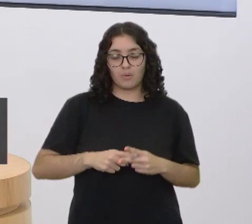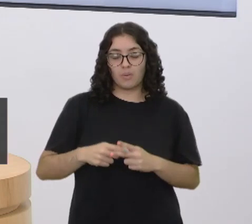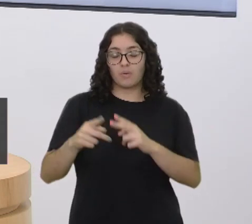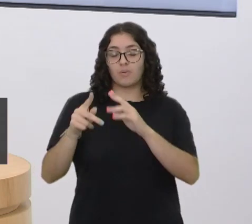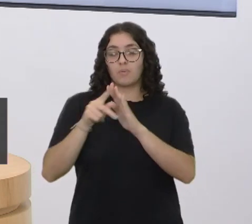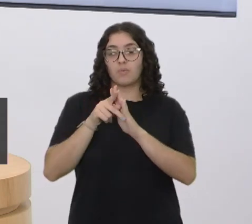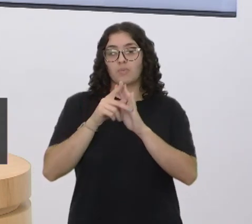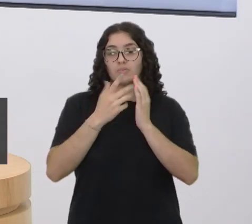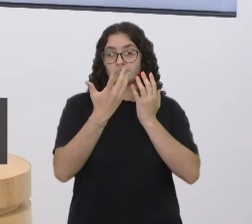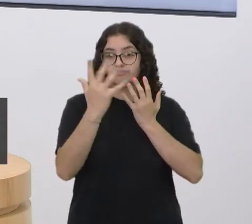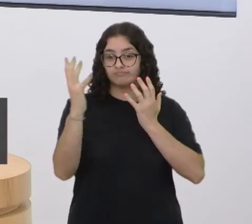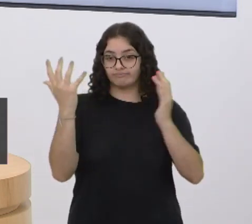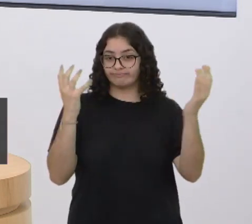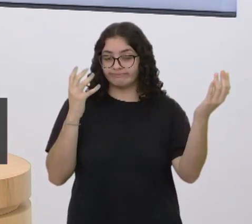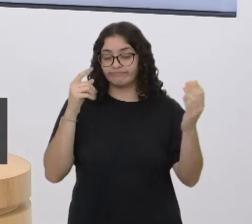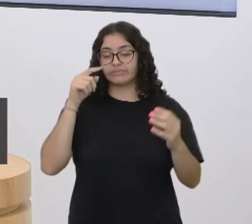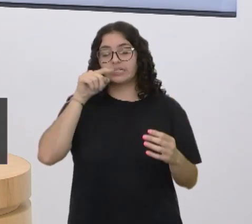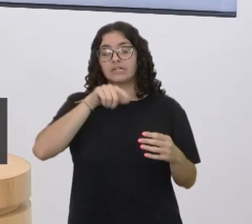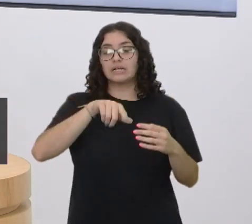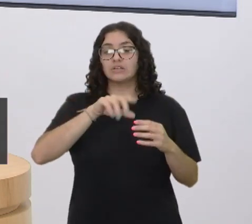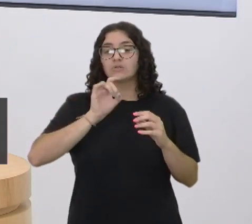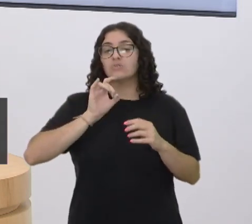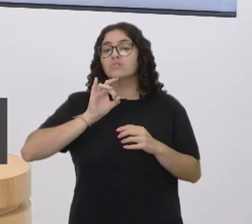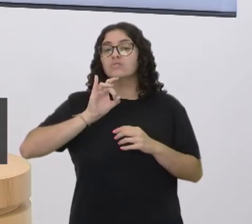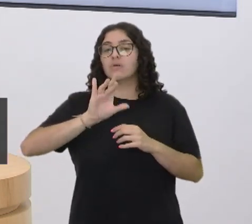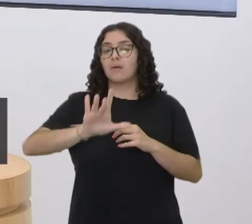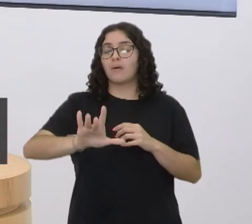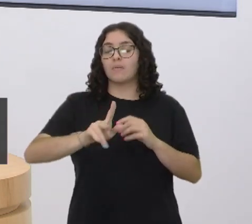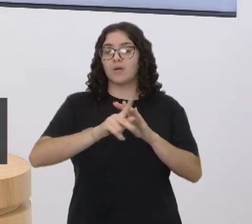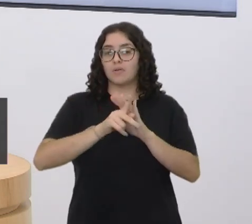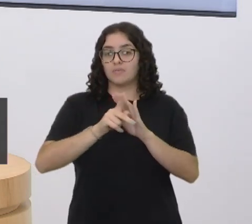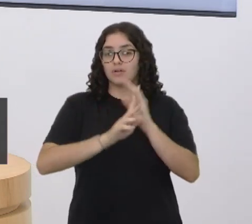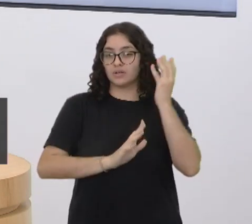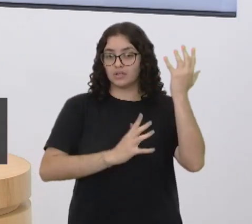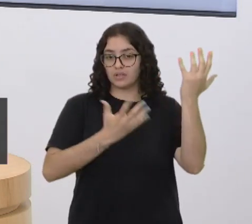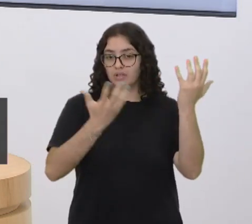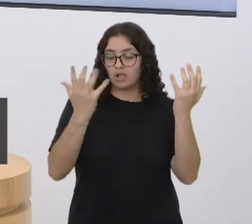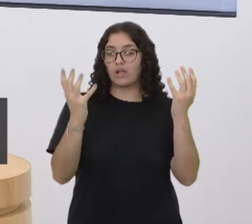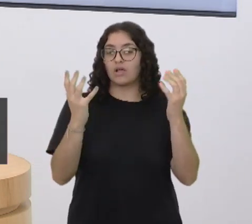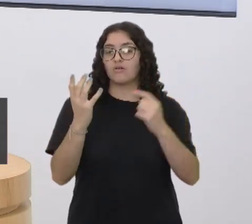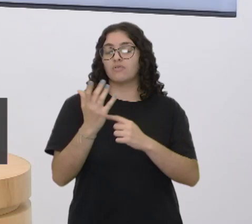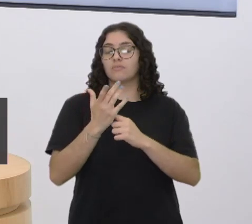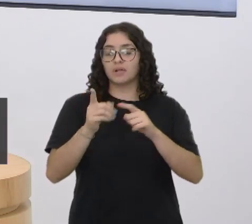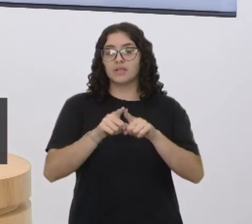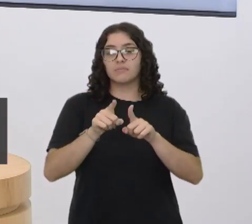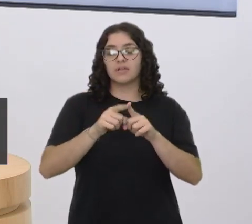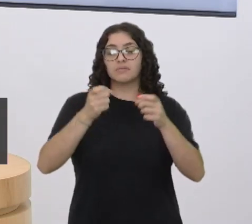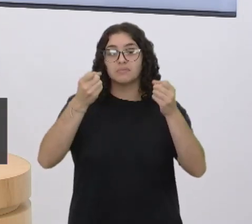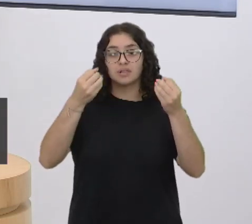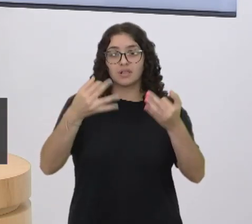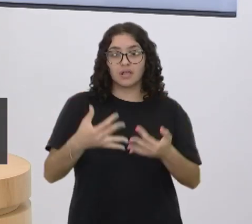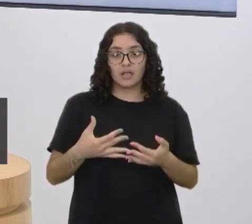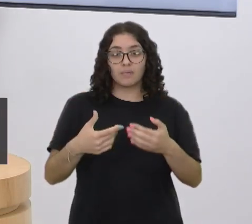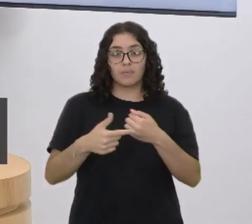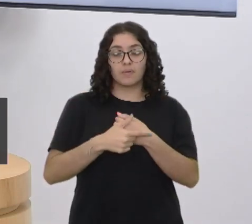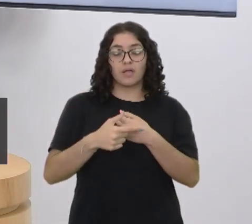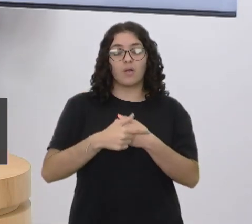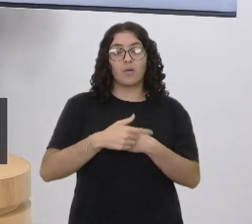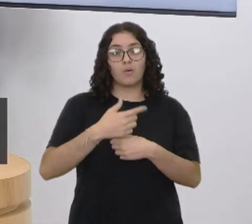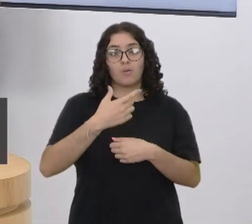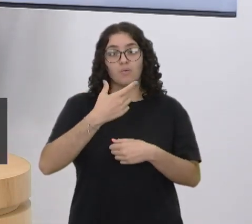desses serviços ecossistêmicos, a gente não está falando só sobre o papel da natureza em prover. A gente também está falando do papel do homem